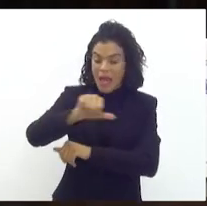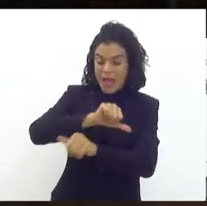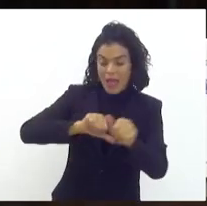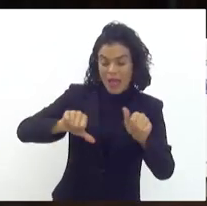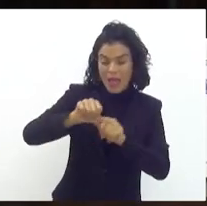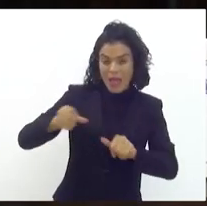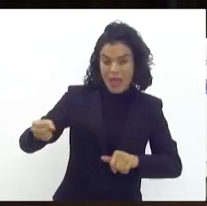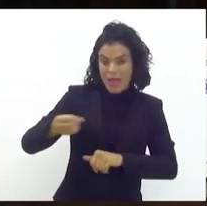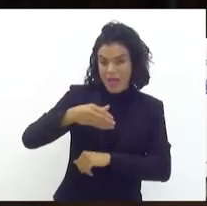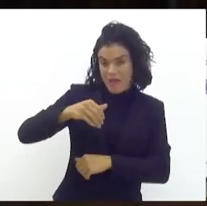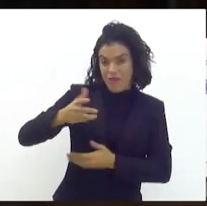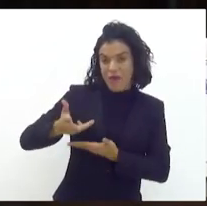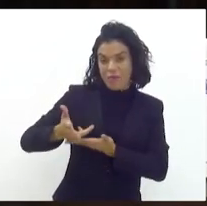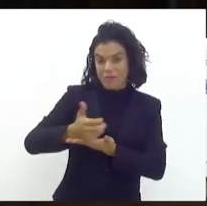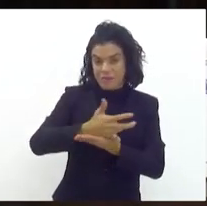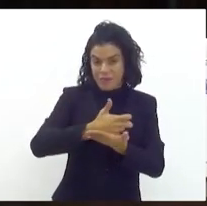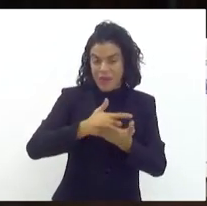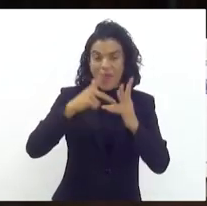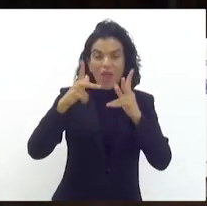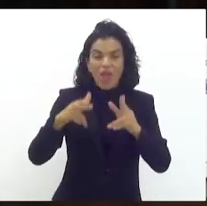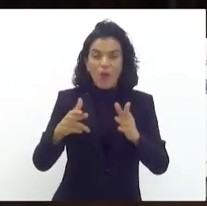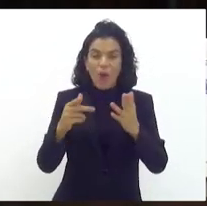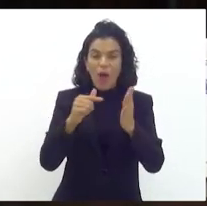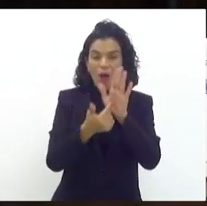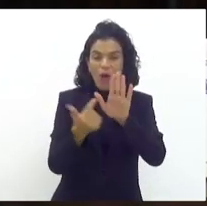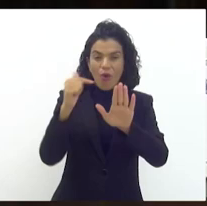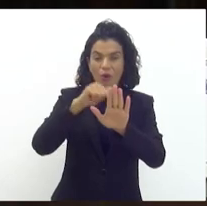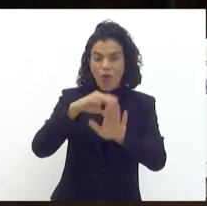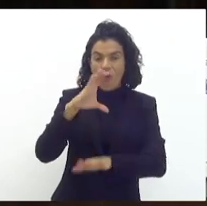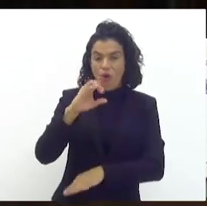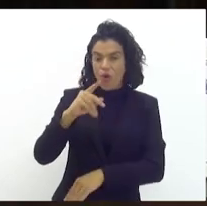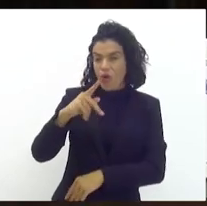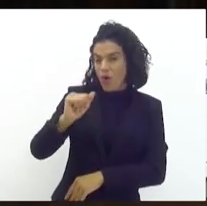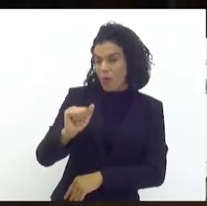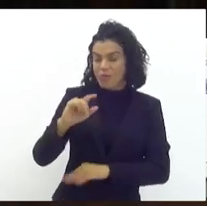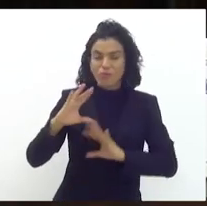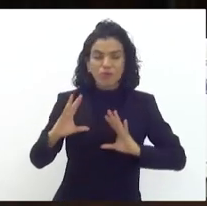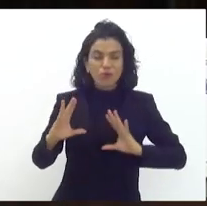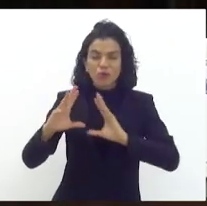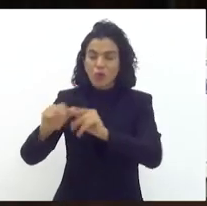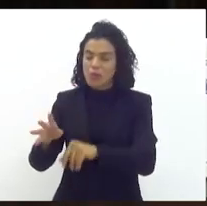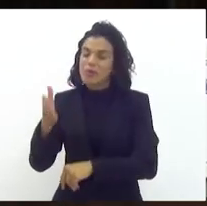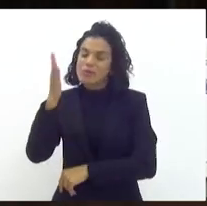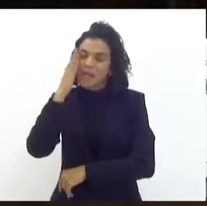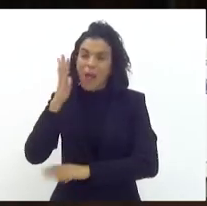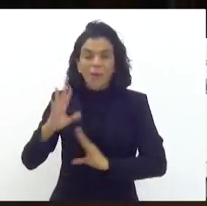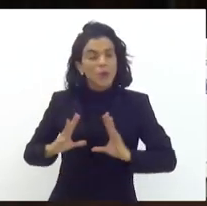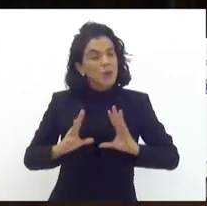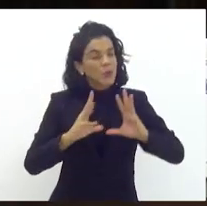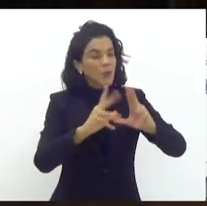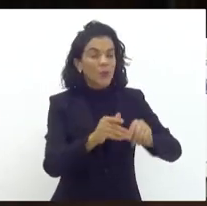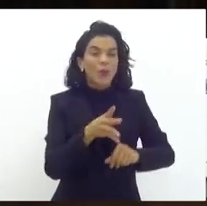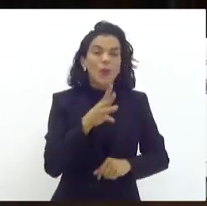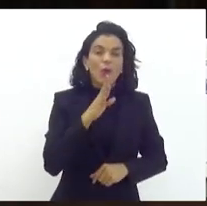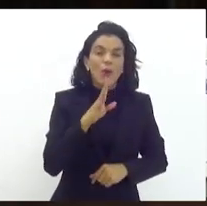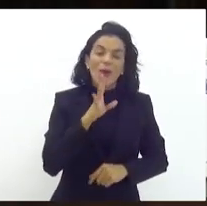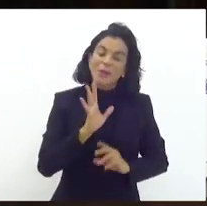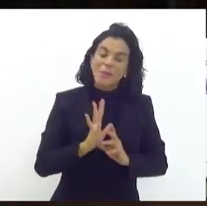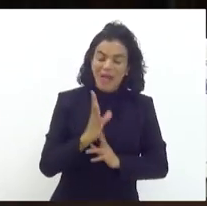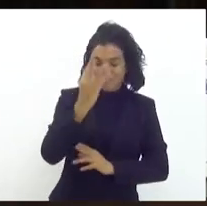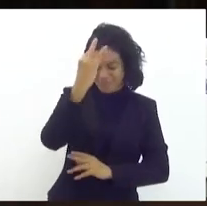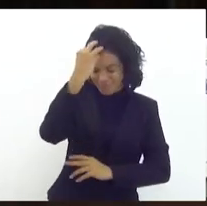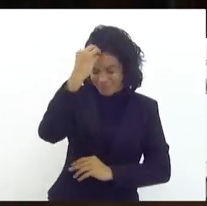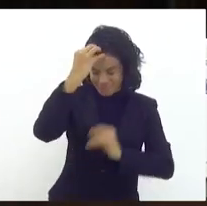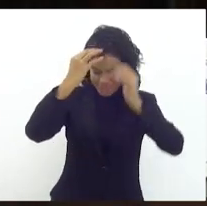a seleção brasileira na Copa do Mundo Todo mundo sabe todo mundo conhece mas cada um tem o seu próprio time na